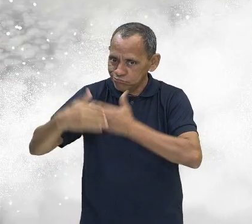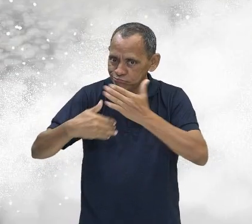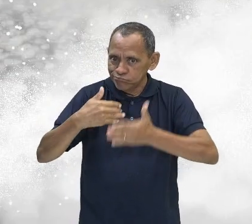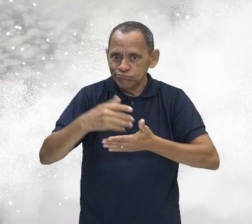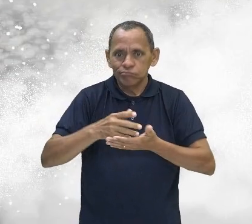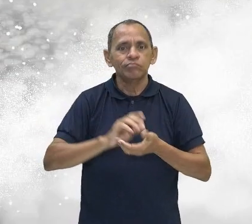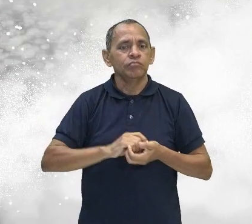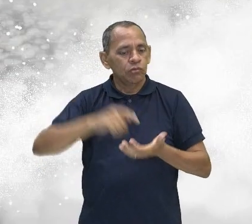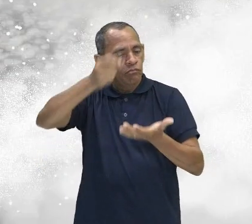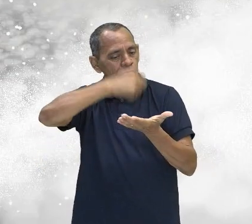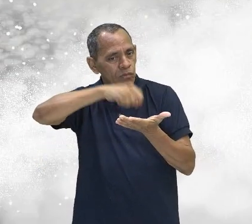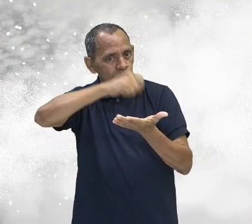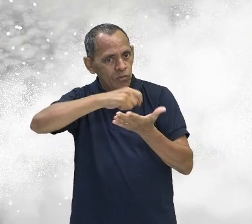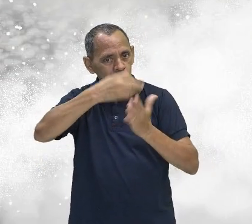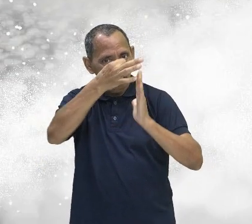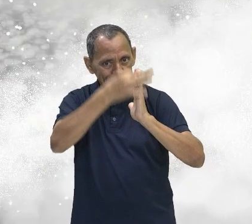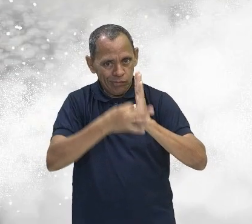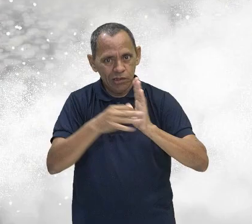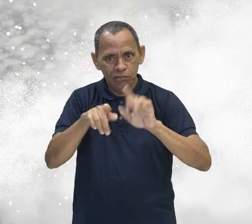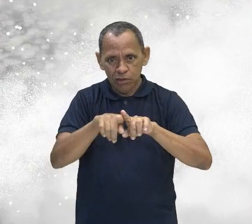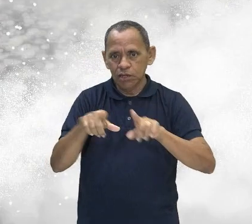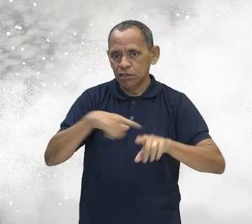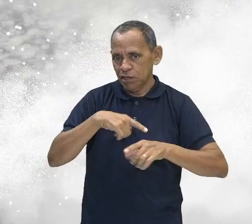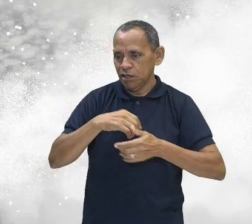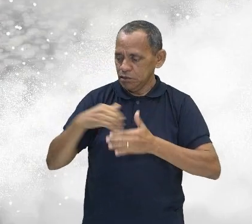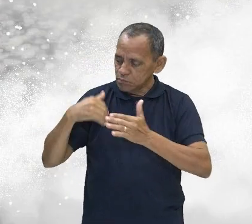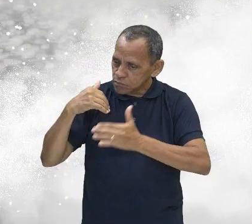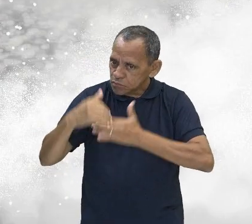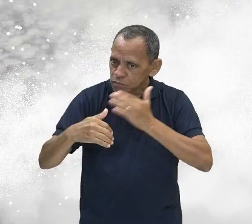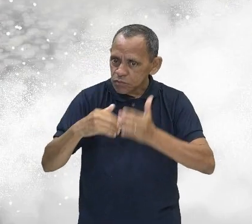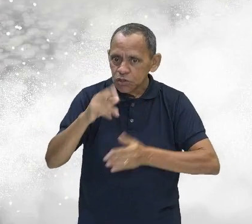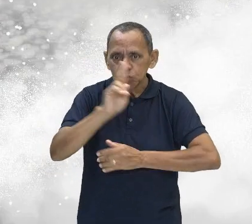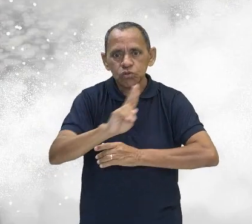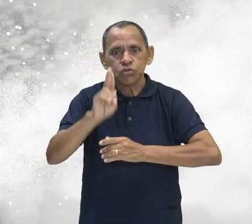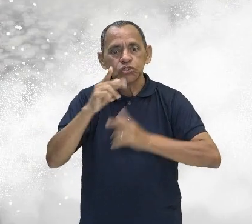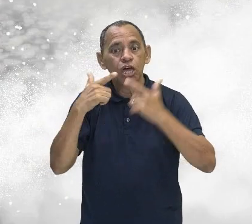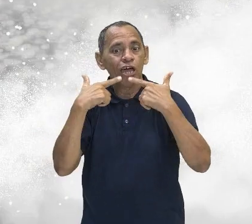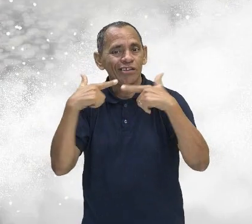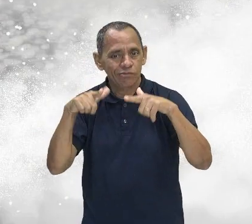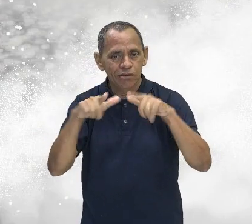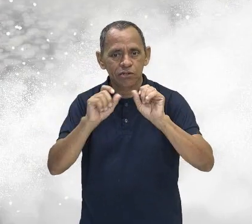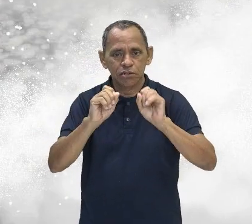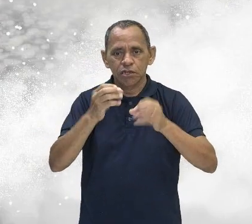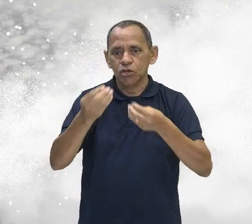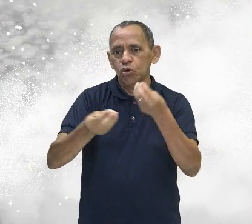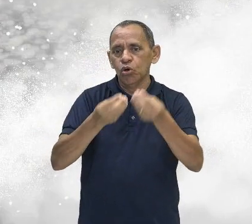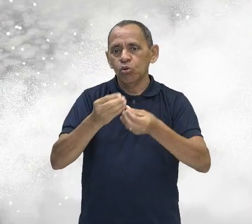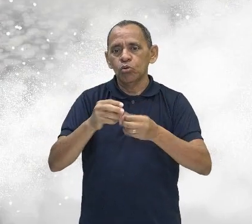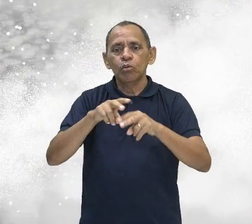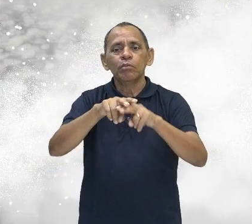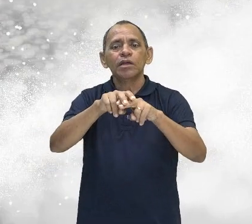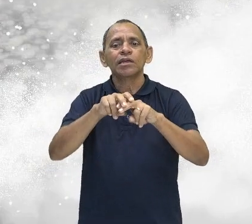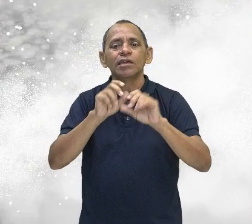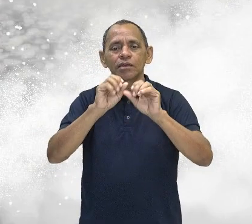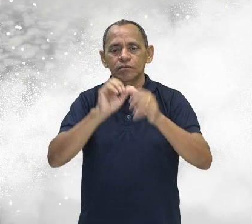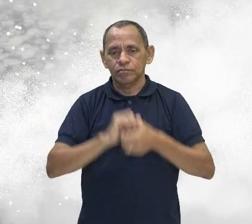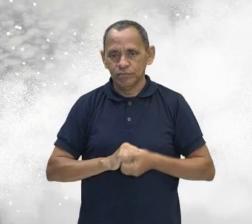um texto, ele passa por esse processo de usar a sua linguagem para, de alguma